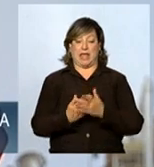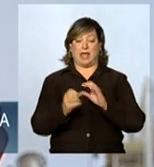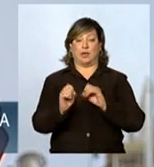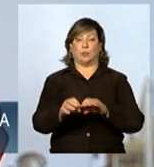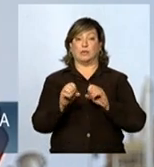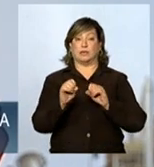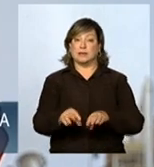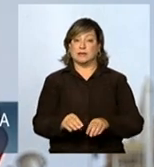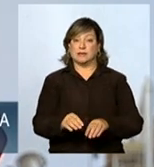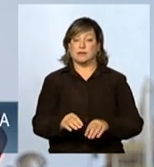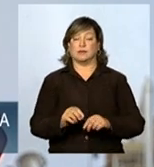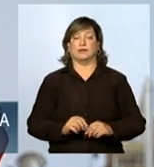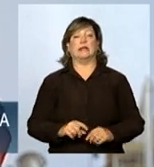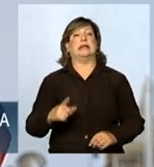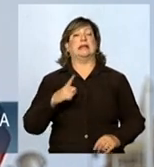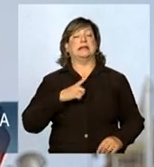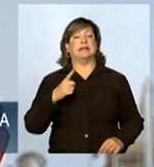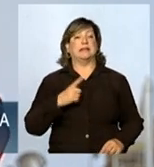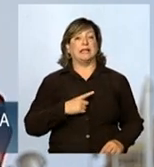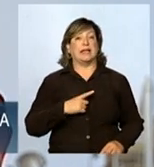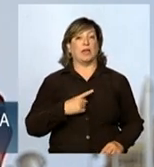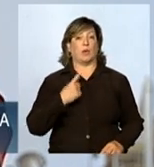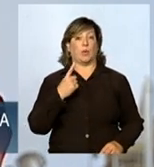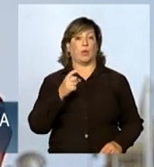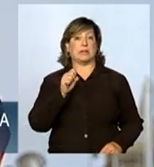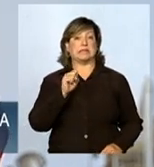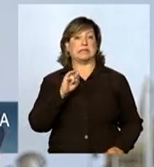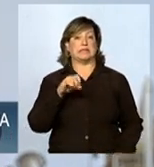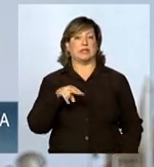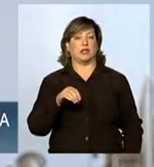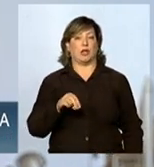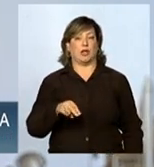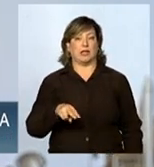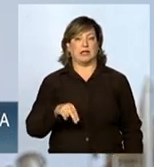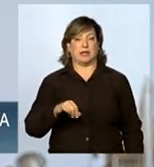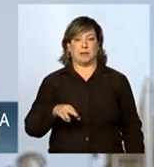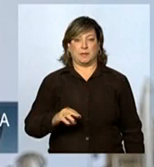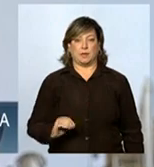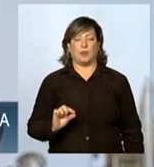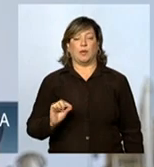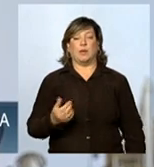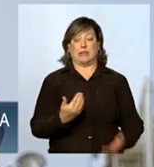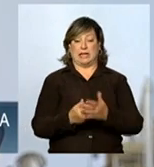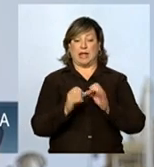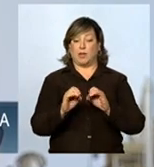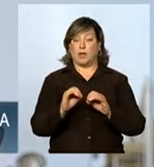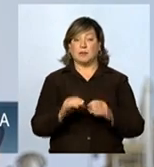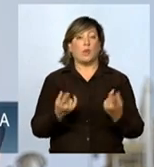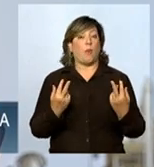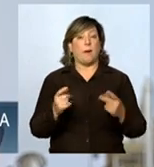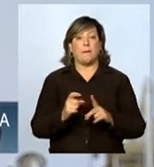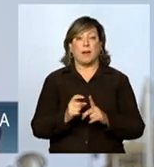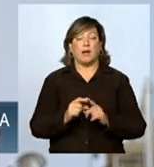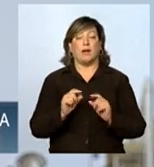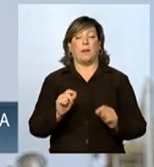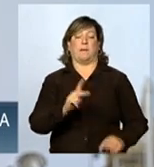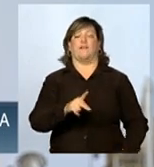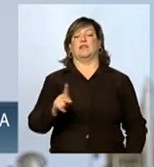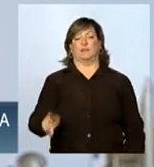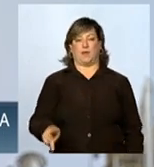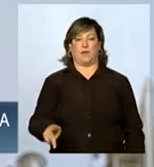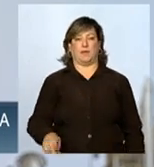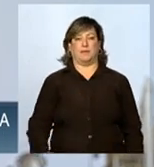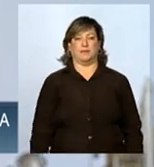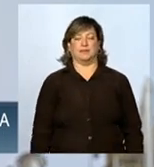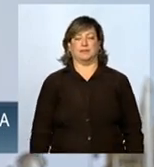educação tem um sinônimo. Educação, o sinônimo de educação é professor.